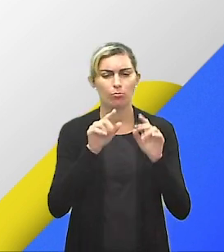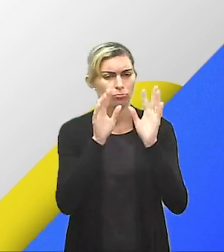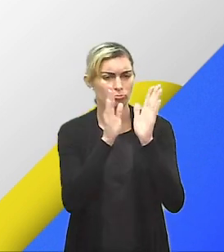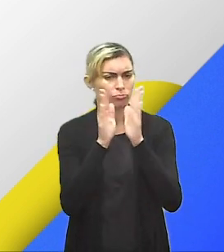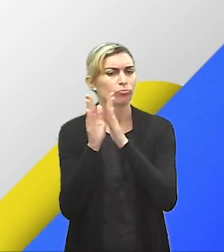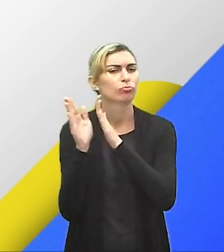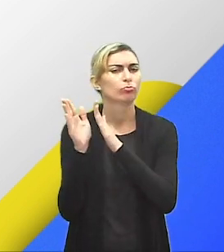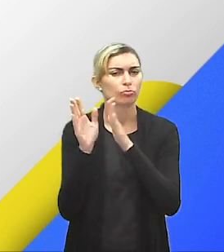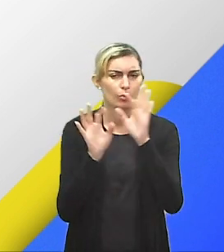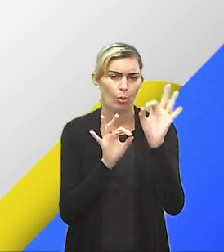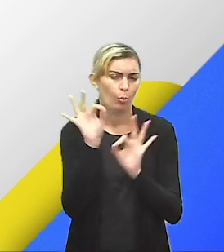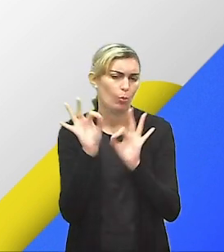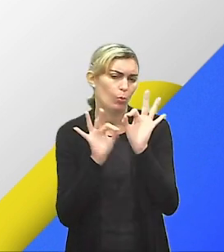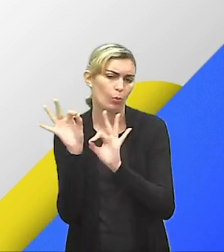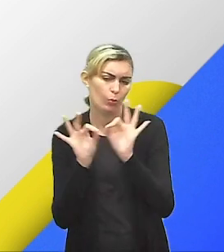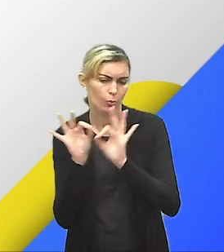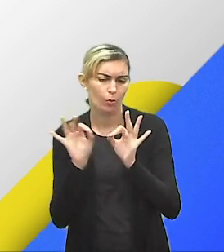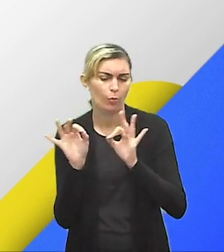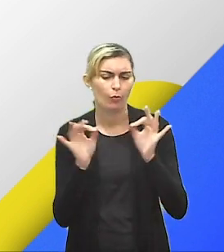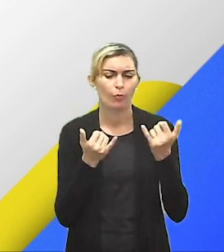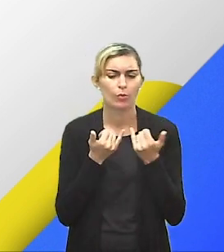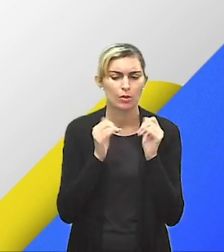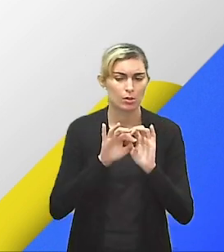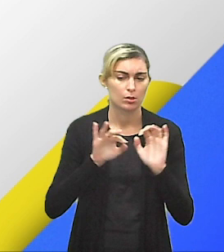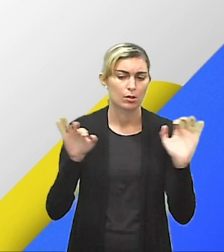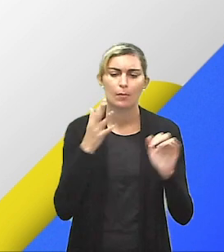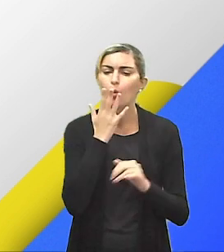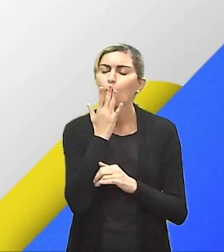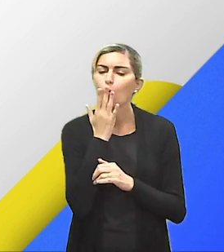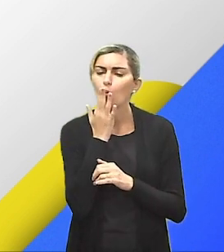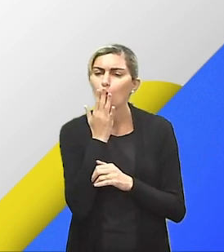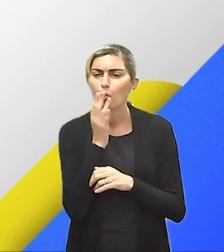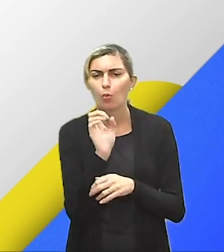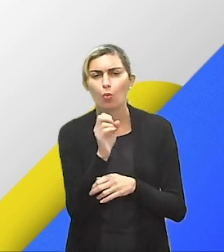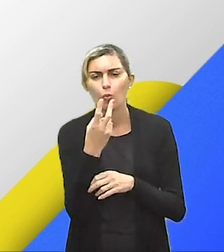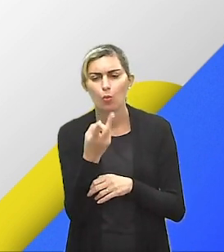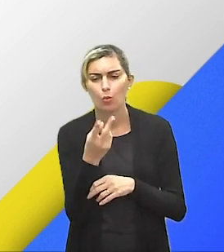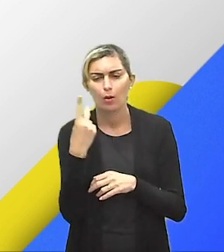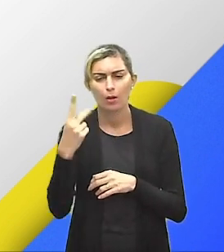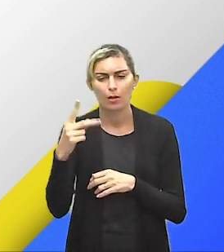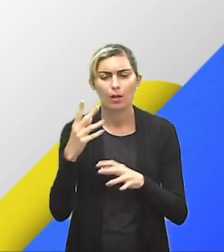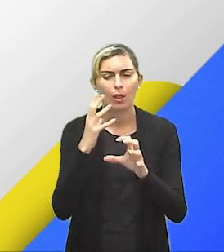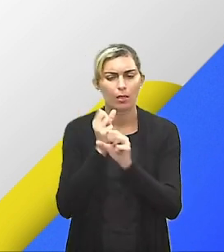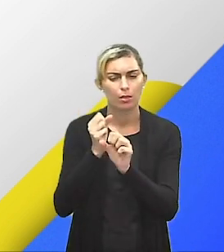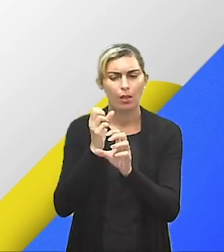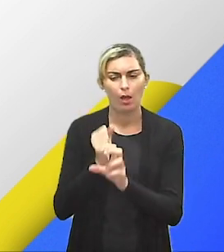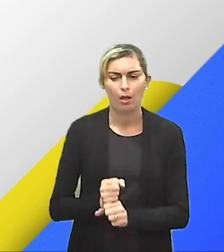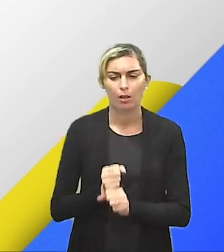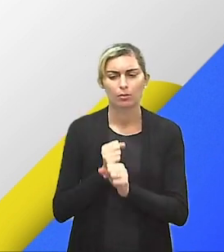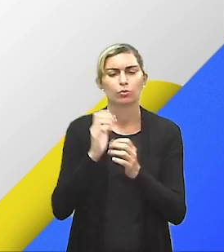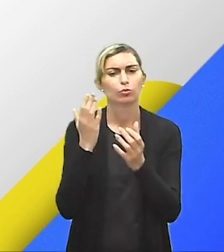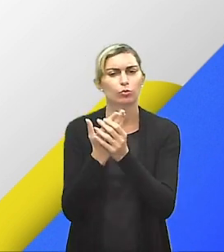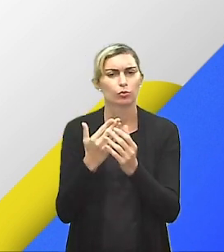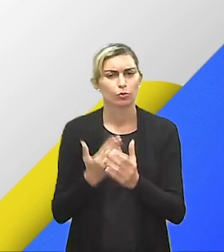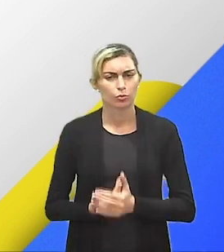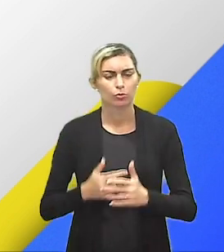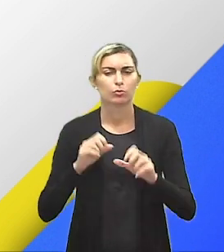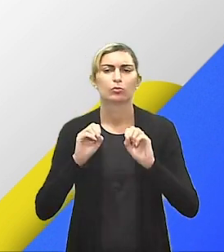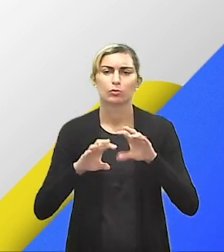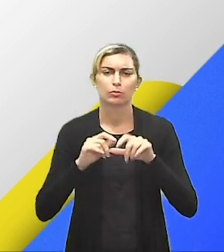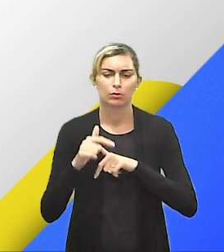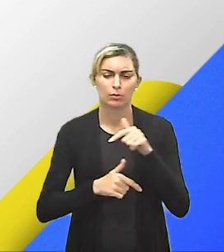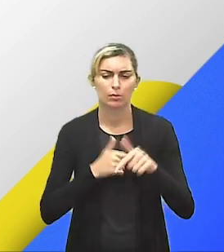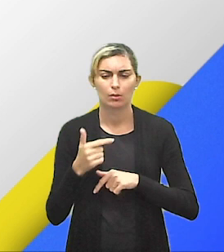alinhados, ordenados, separados por cores. Ou seja, são aqueles dados que foram trabalhados para